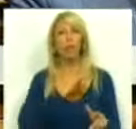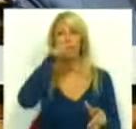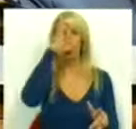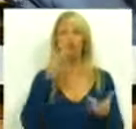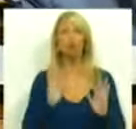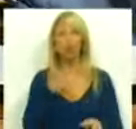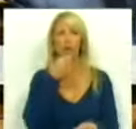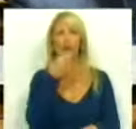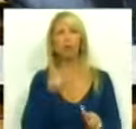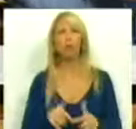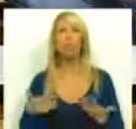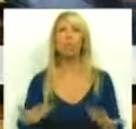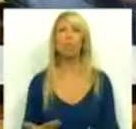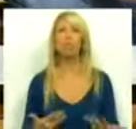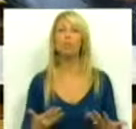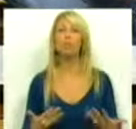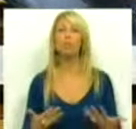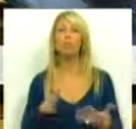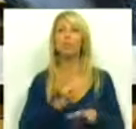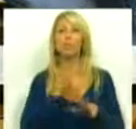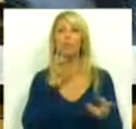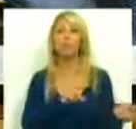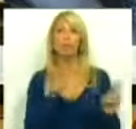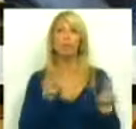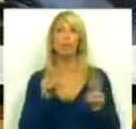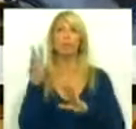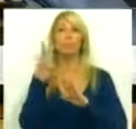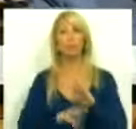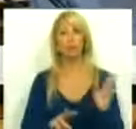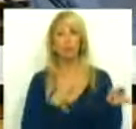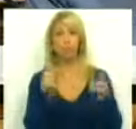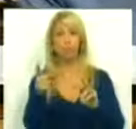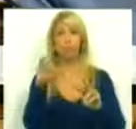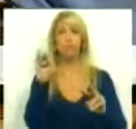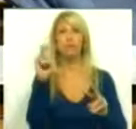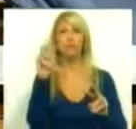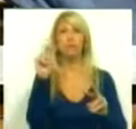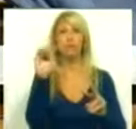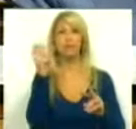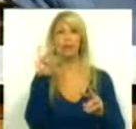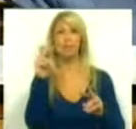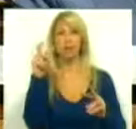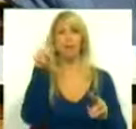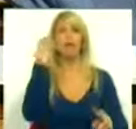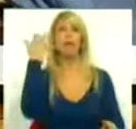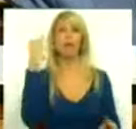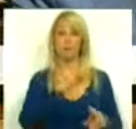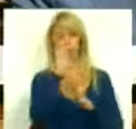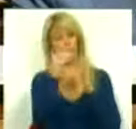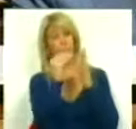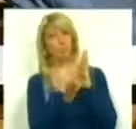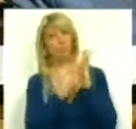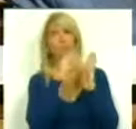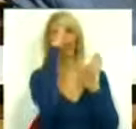hoje abordou e que se prende com as alterações ao regime de passagem à reserva e reforma, constantes neste Orçamento de Estado, eu